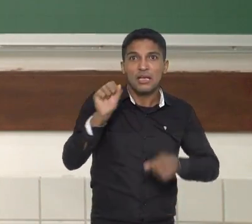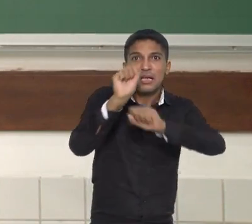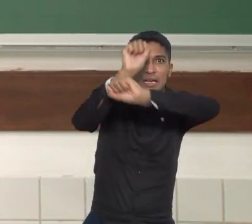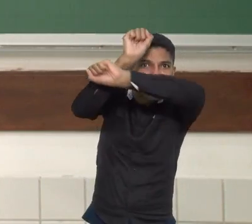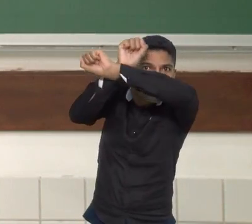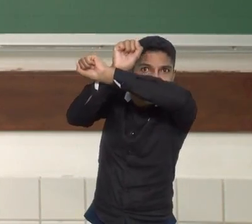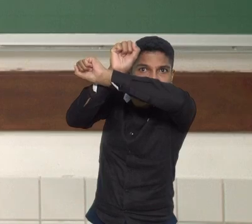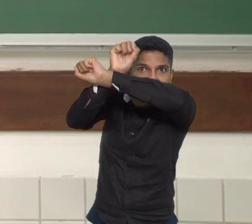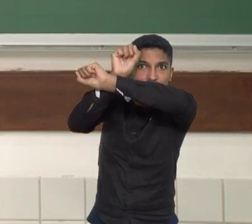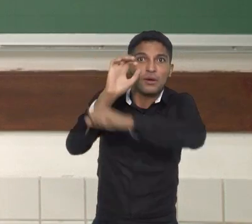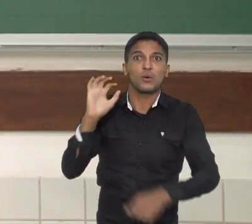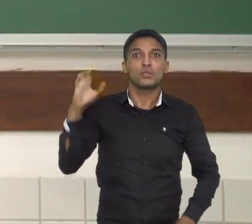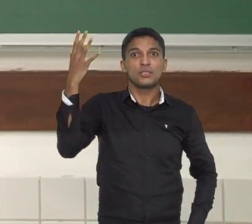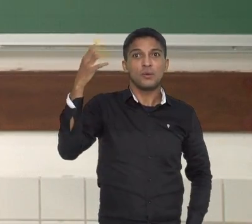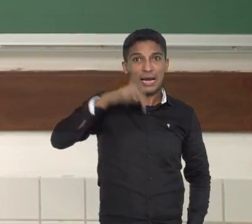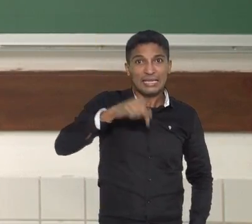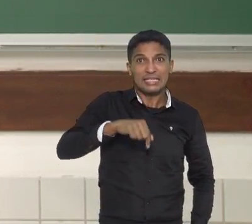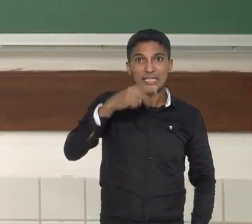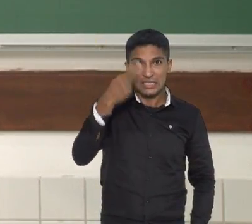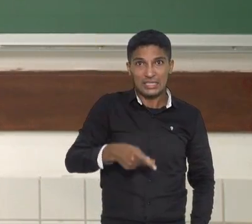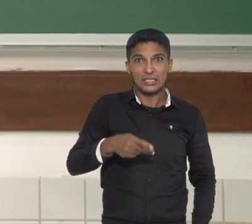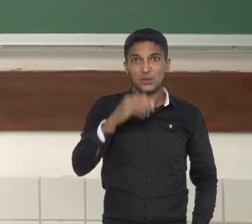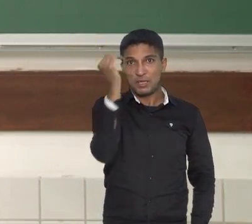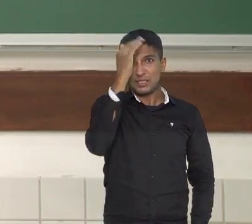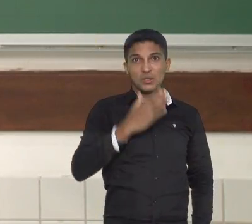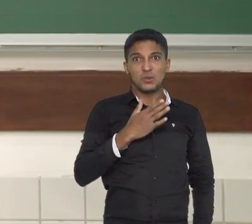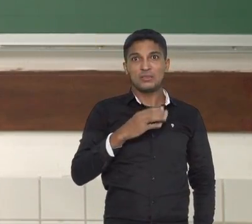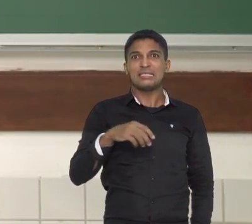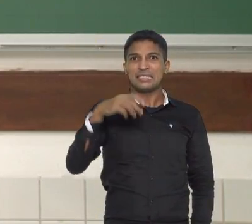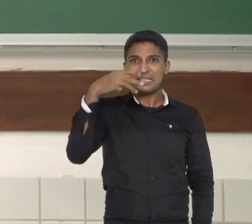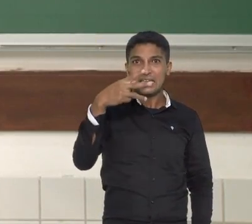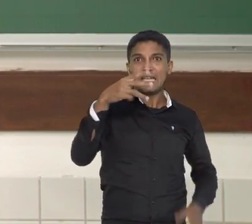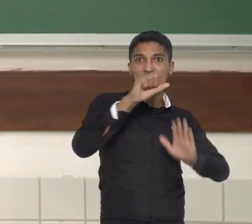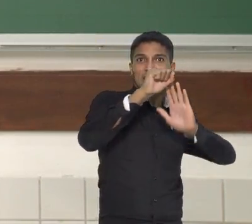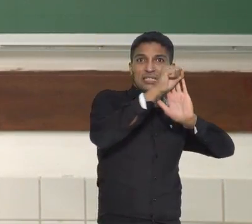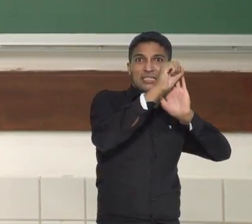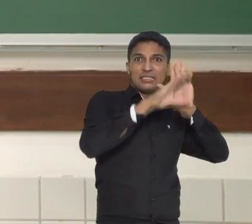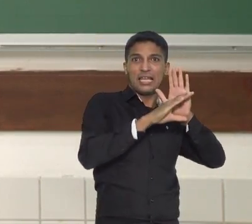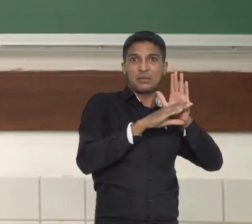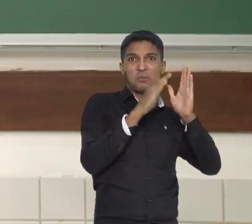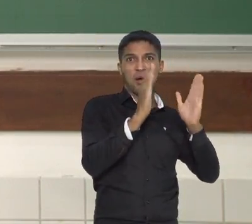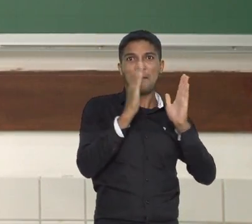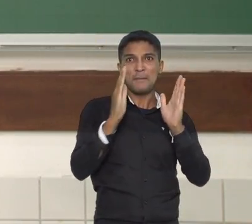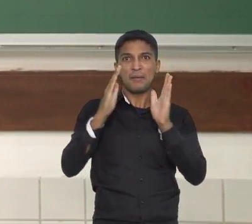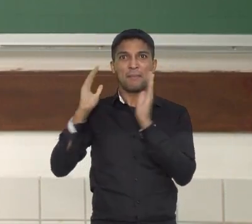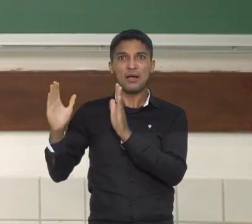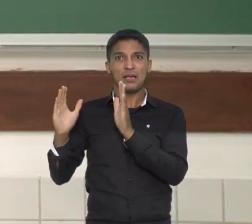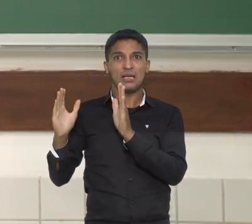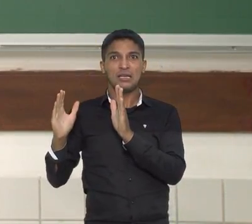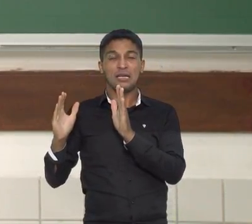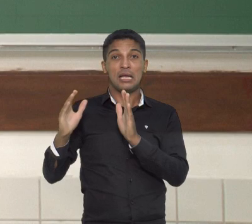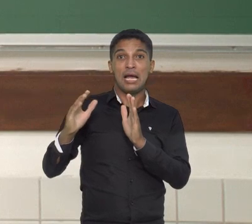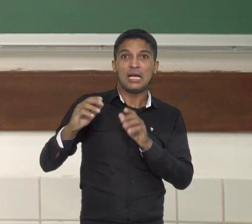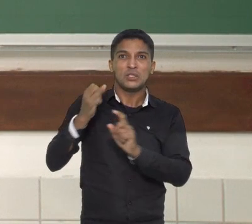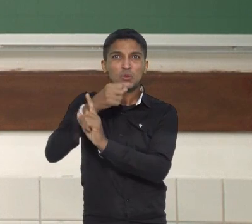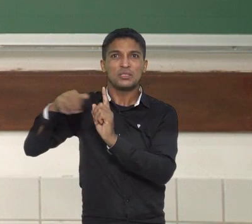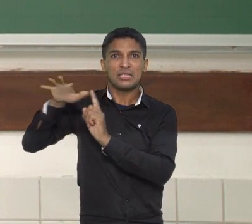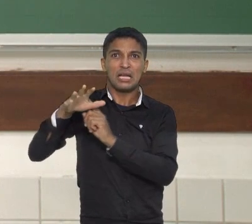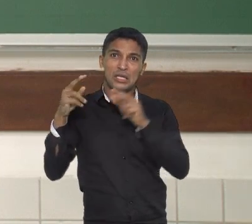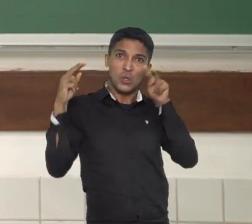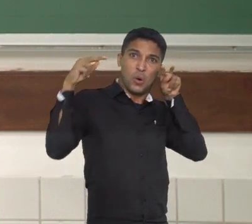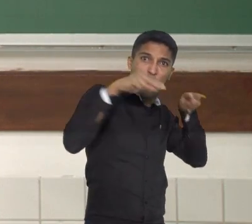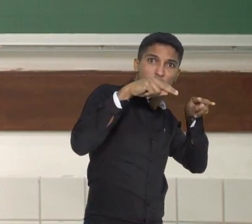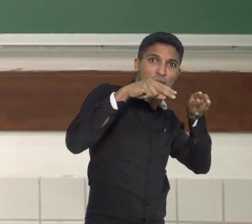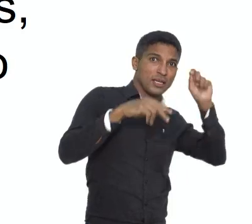séculos, tá, levou a uma sociedade que olha o afrodescendente com discriminação.